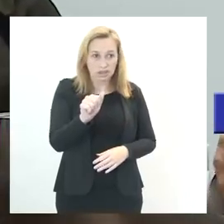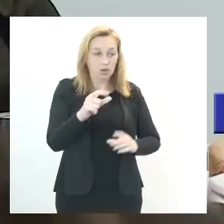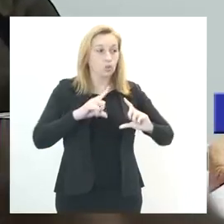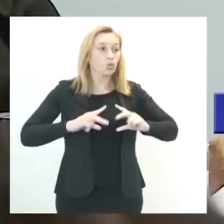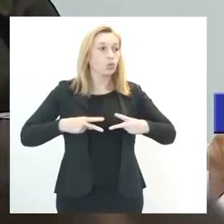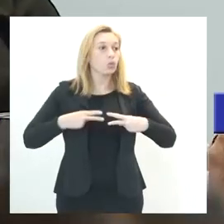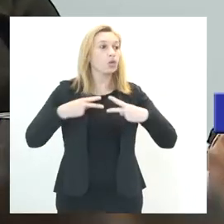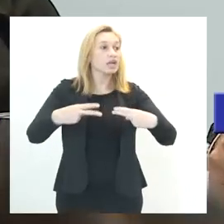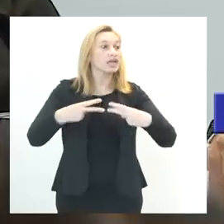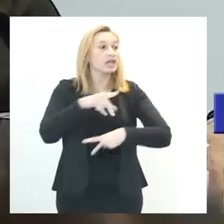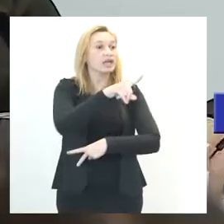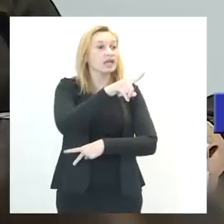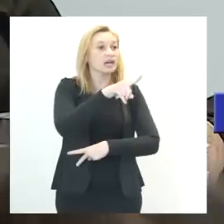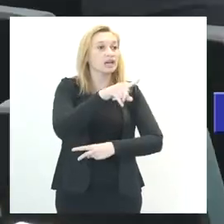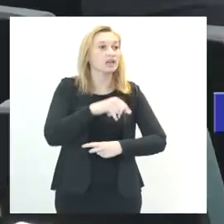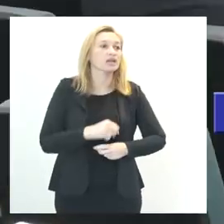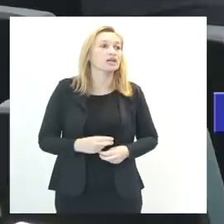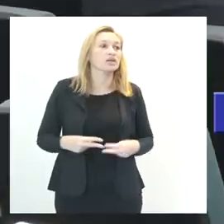link